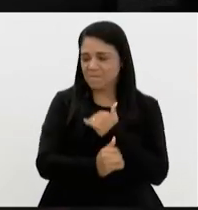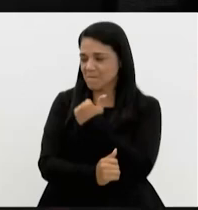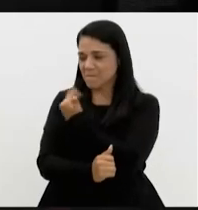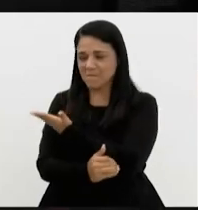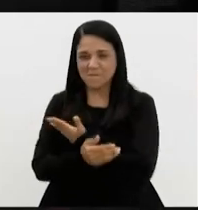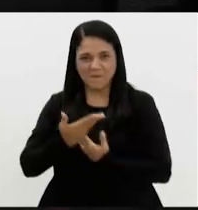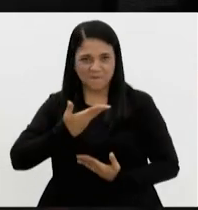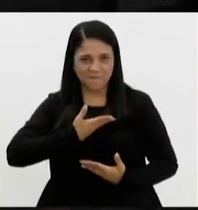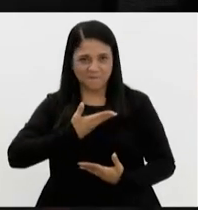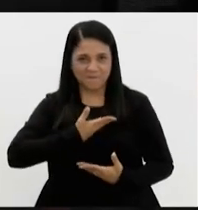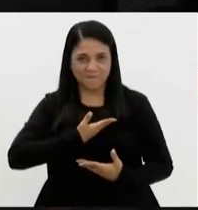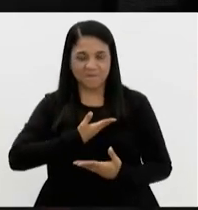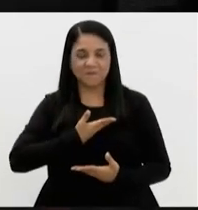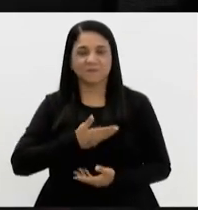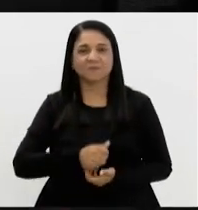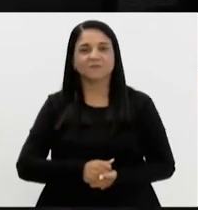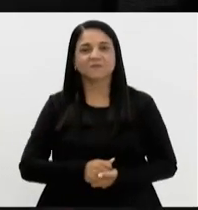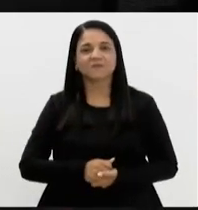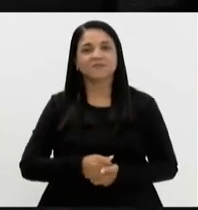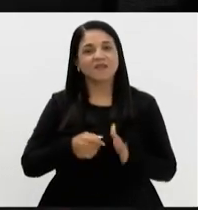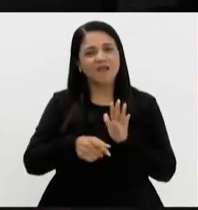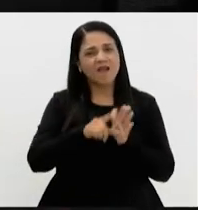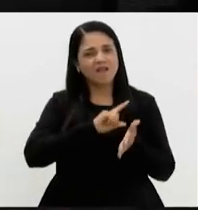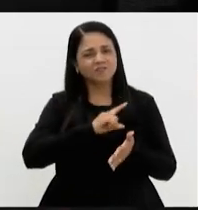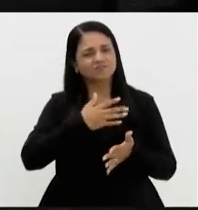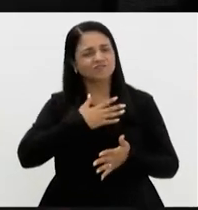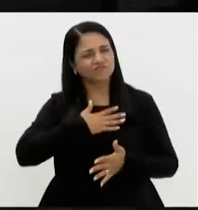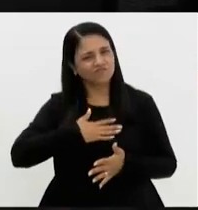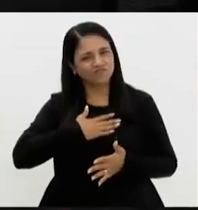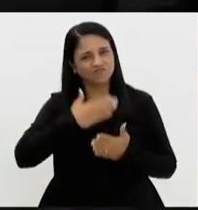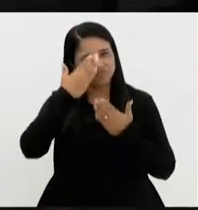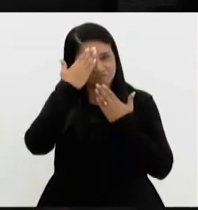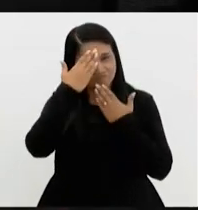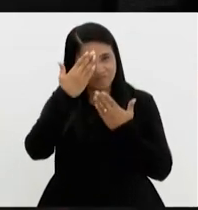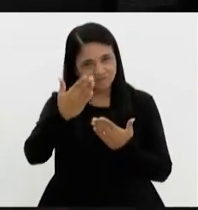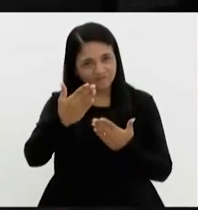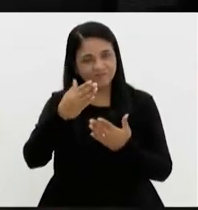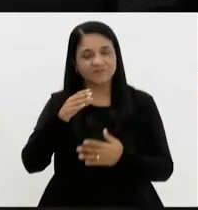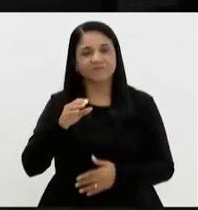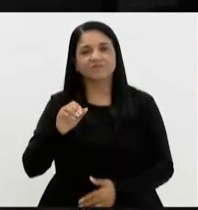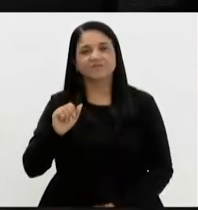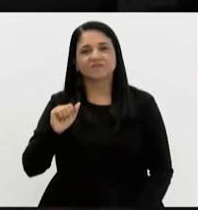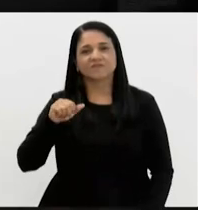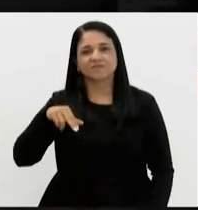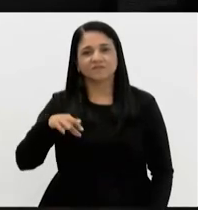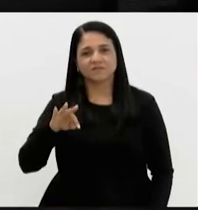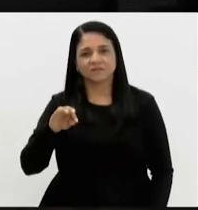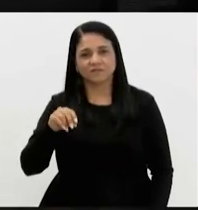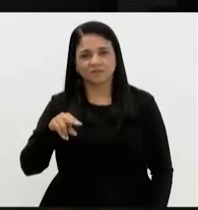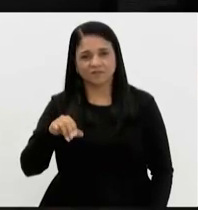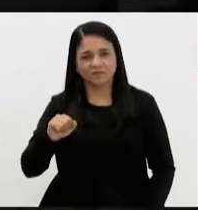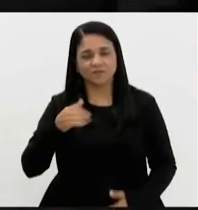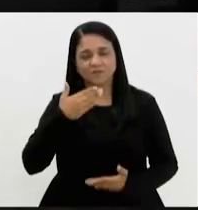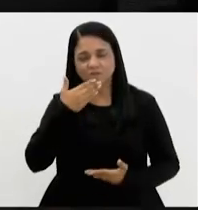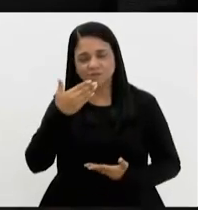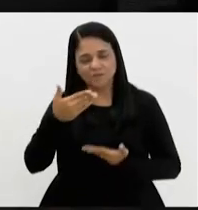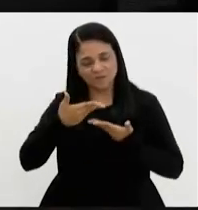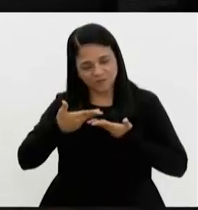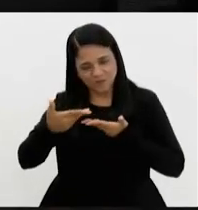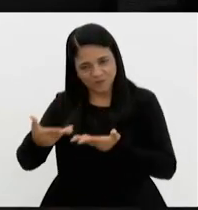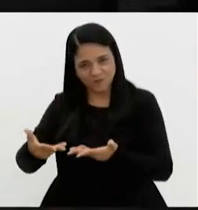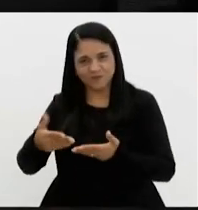Eh mas antes disso gostaria de agradecer pontualmente a Dr Alan pelo convite bom meu amigo